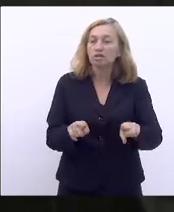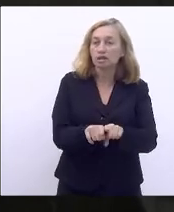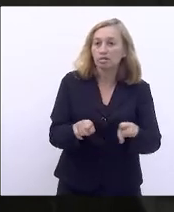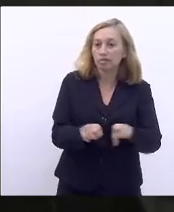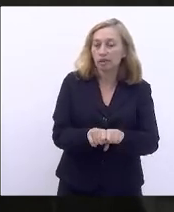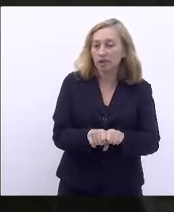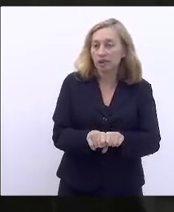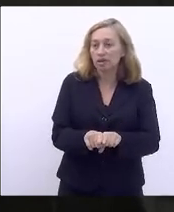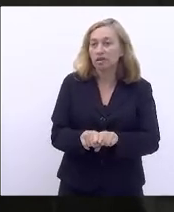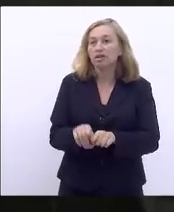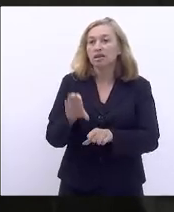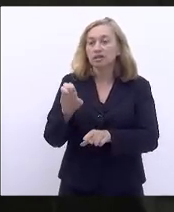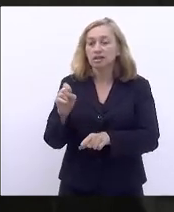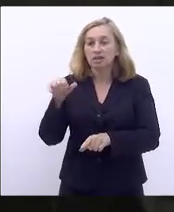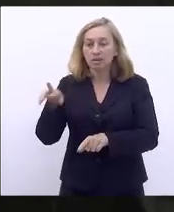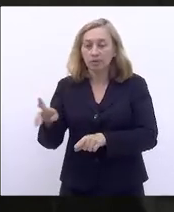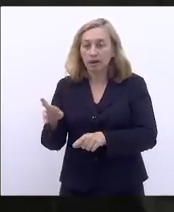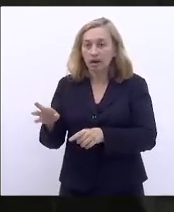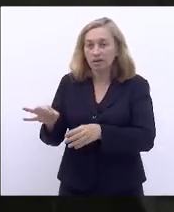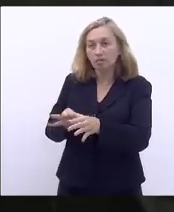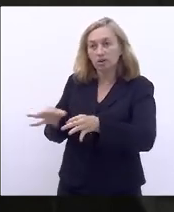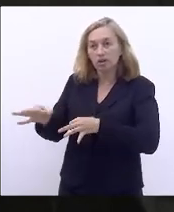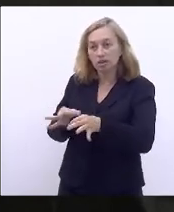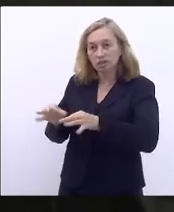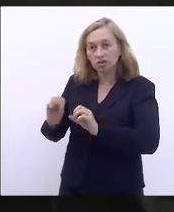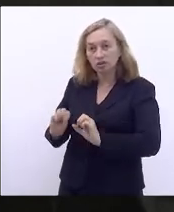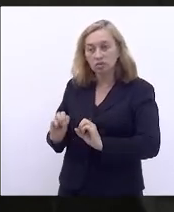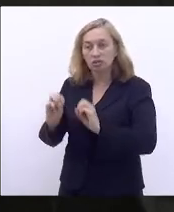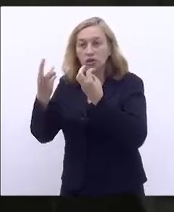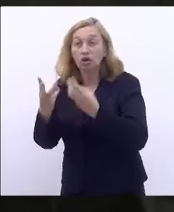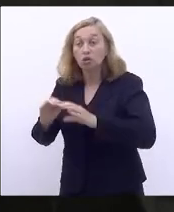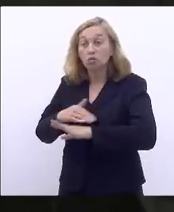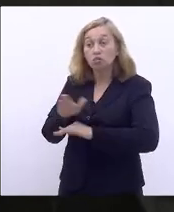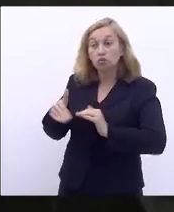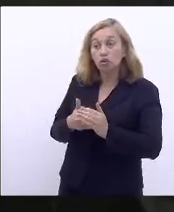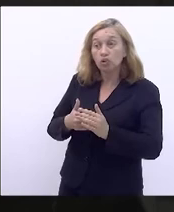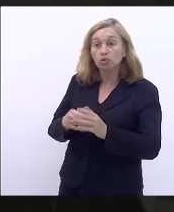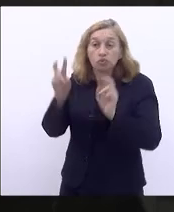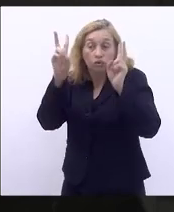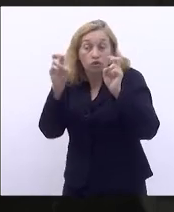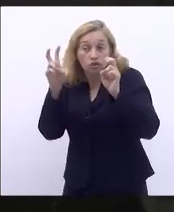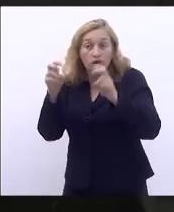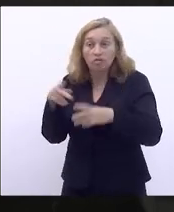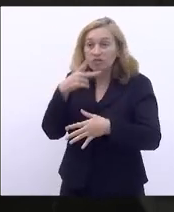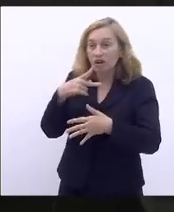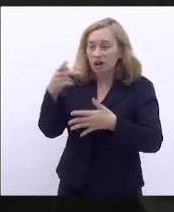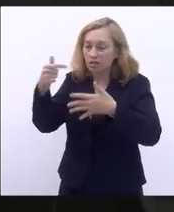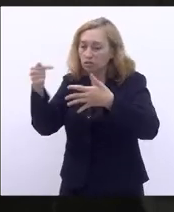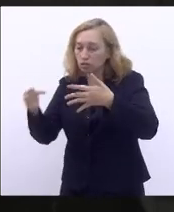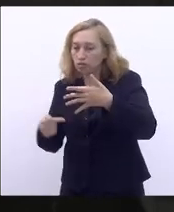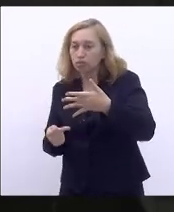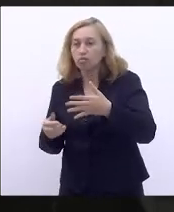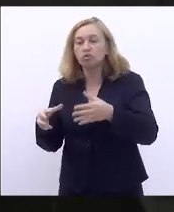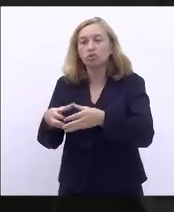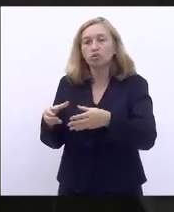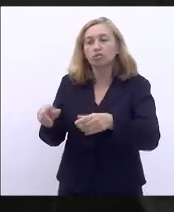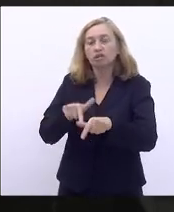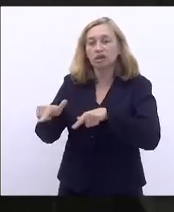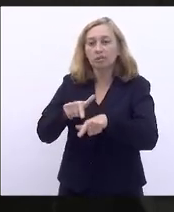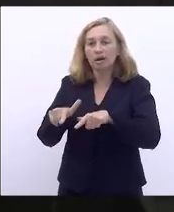está organizando um workshop sobre todos os temas que foram tratados nesses grupos de trabalho,